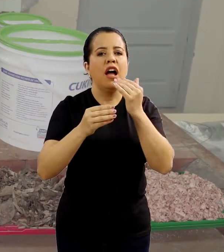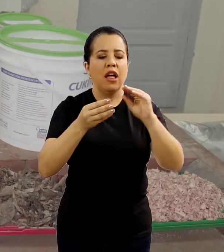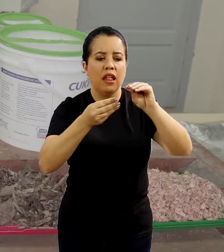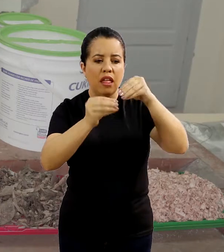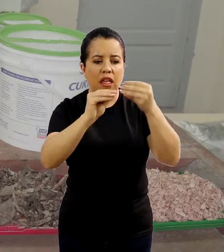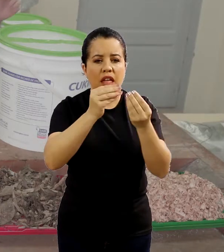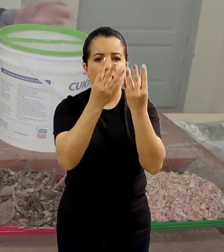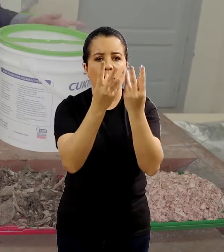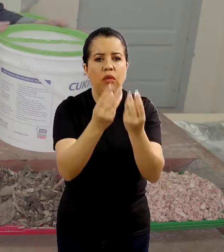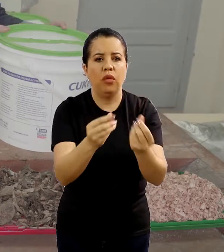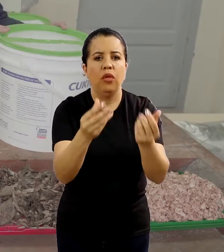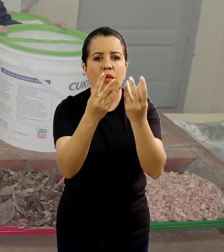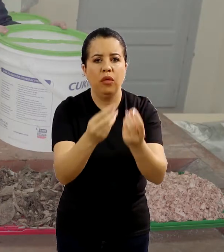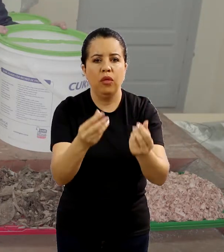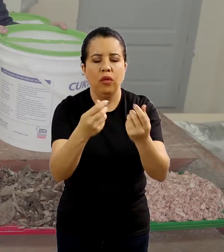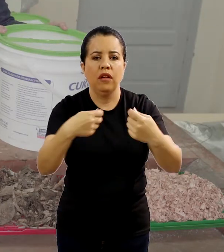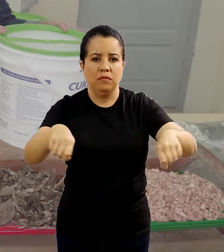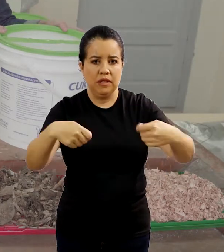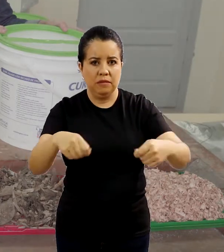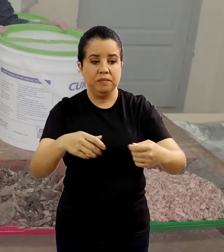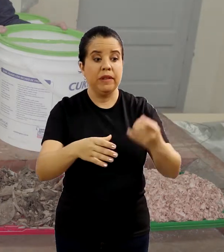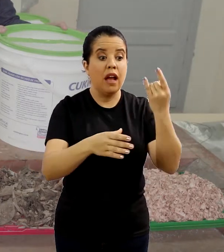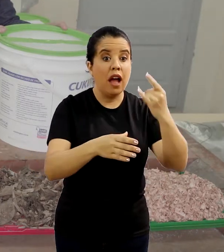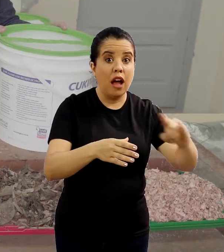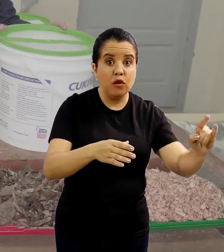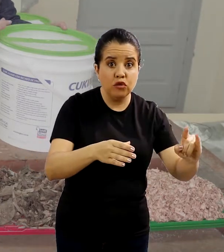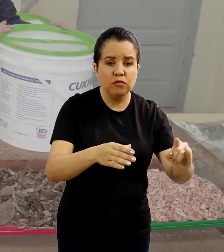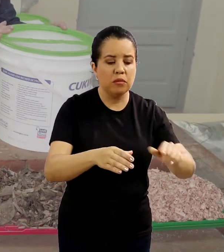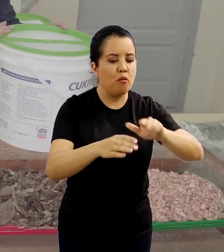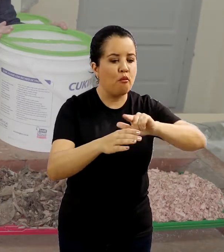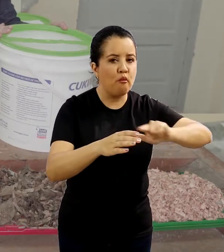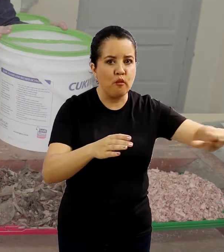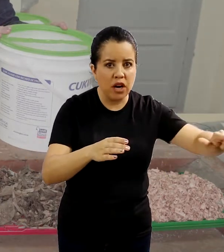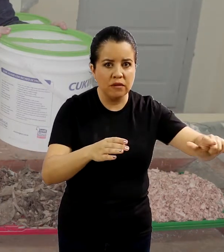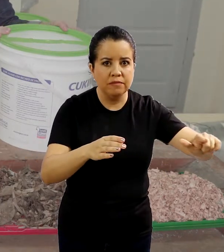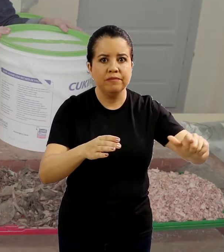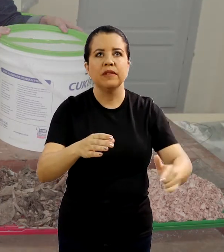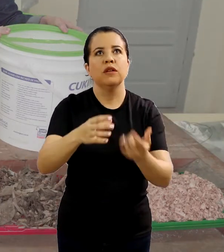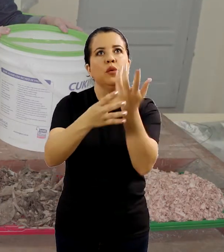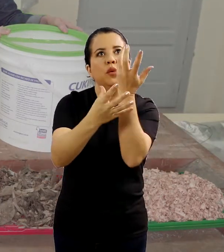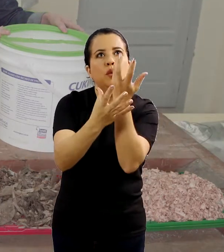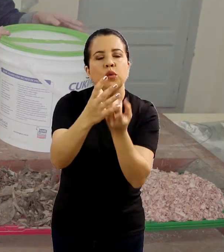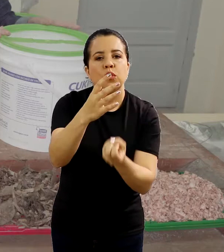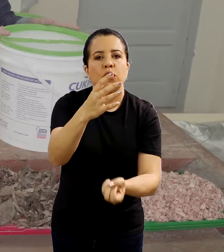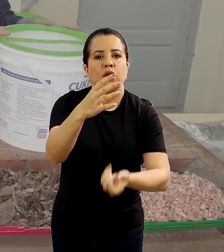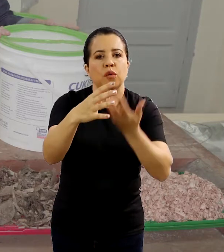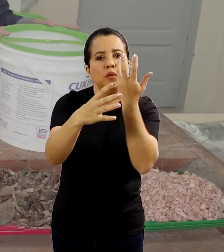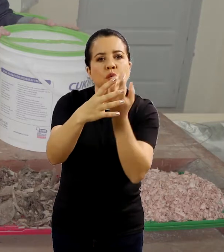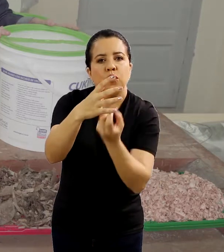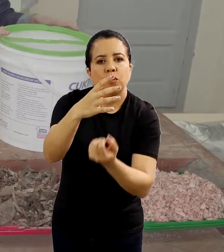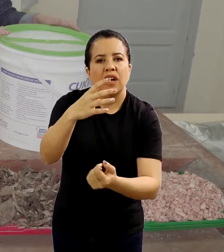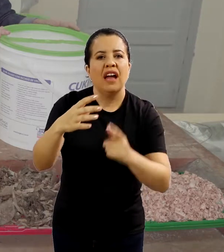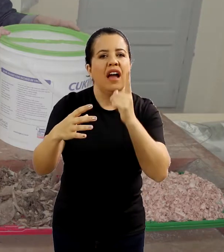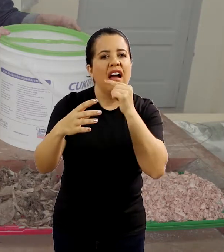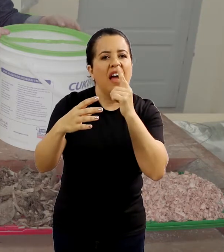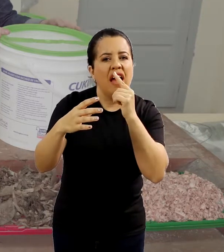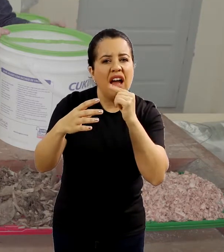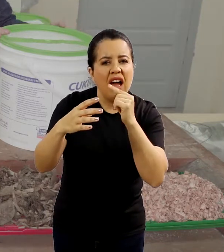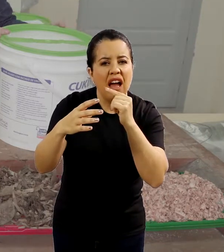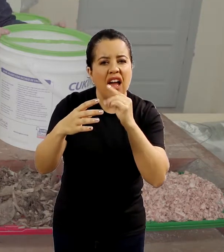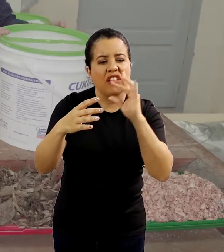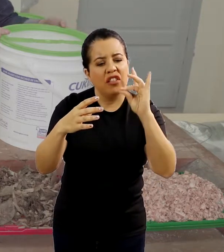dos alimentos. A última caixa ela vai permanecer vazia e a gente vai obter nela o lixiviado, que ele é um subproduto